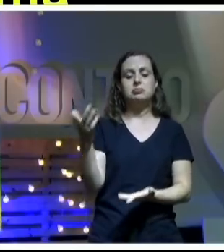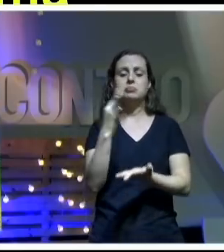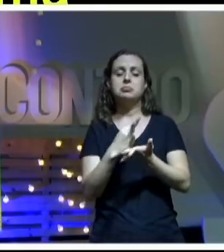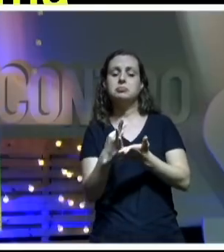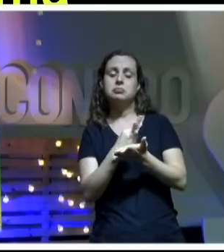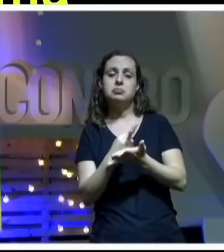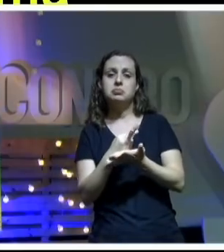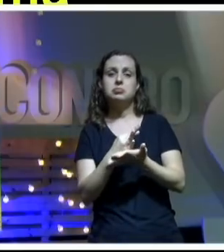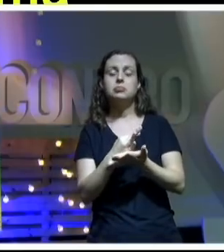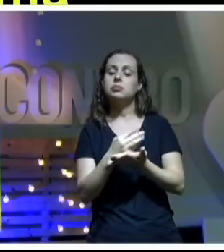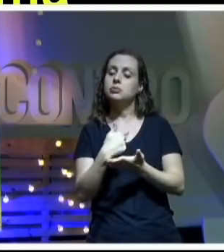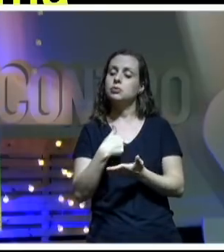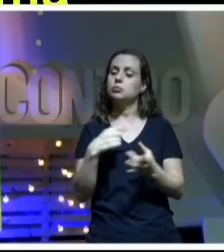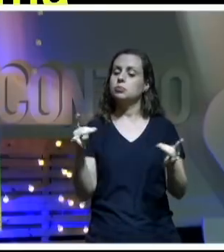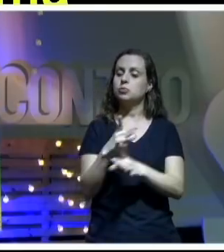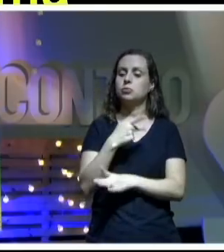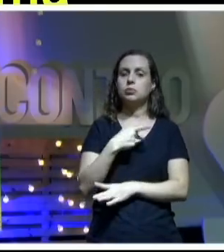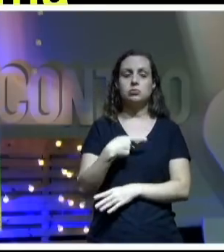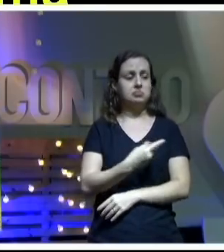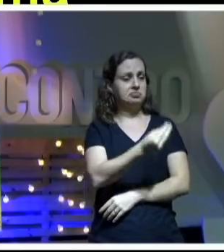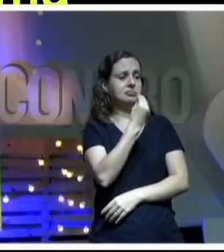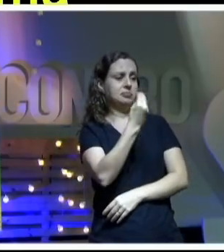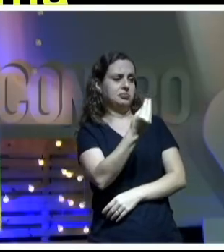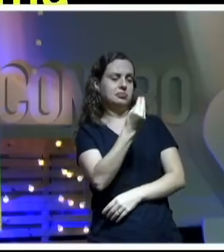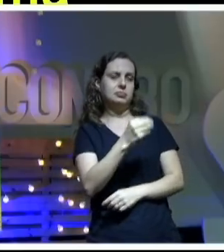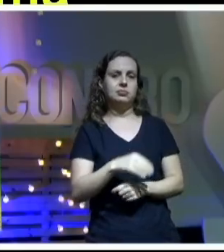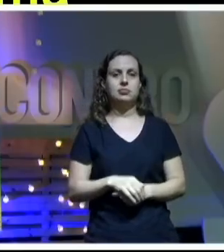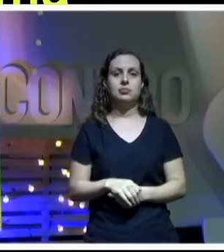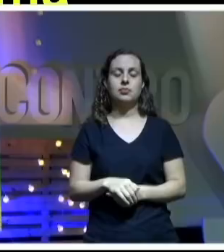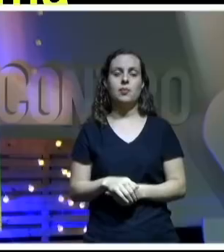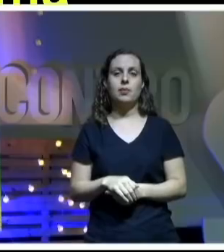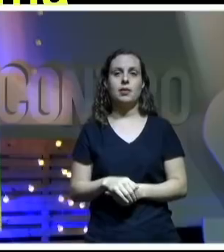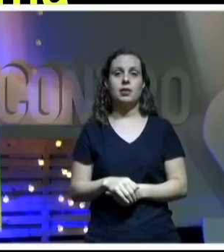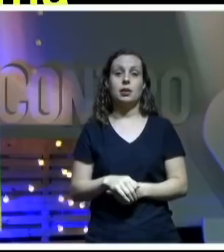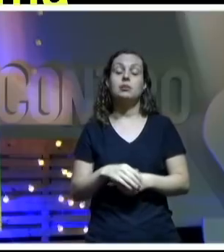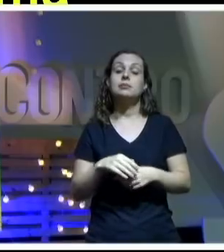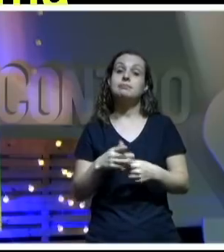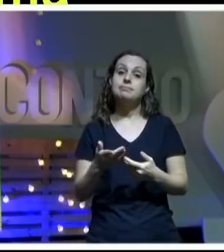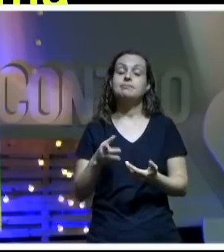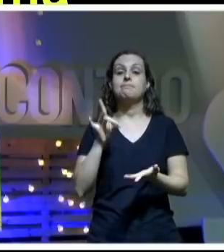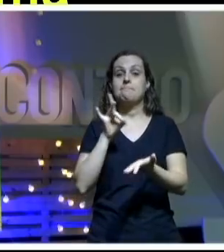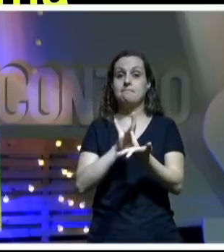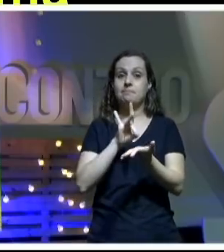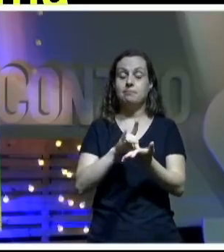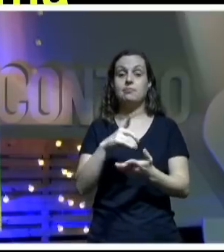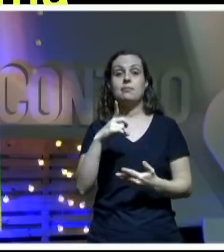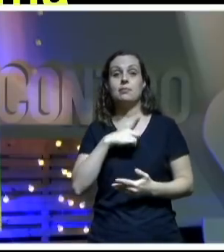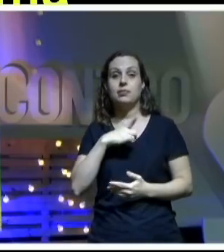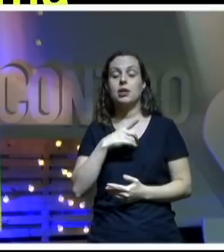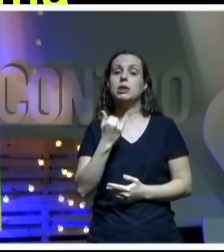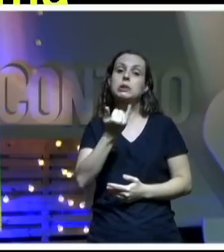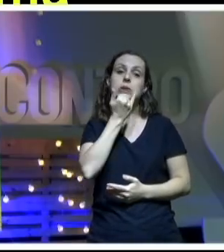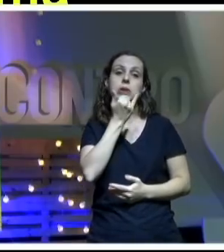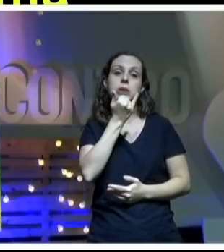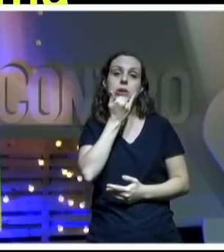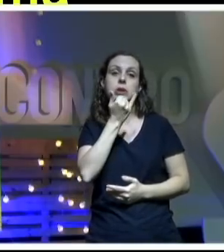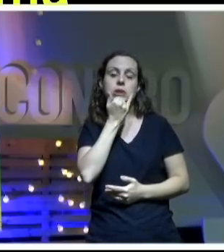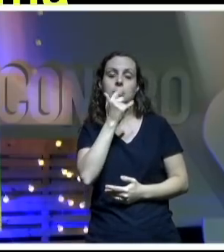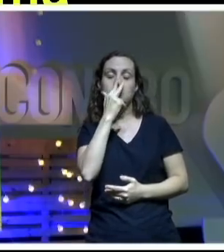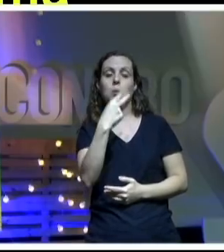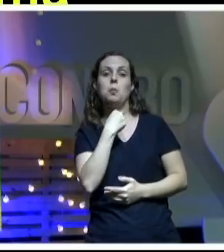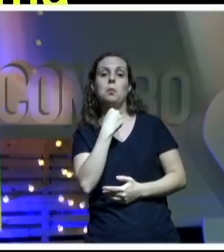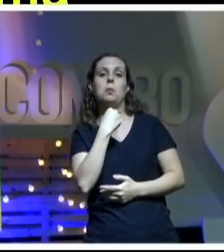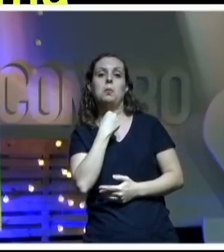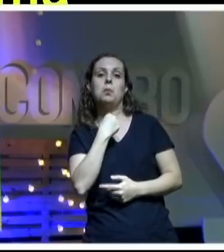a gente pergunta se é pra quê mas parece que isso é só uma desculpa que um motivo pra ser engajado nesse estilo de